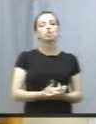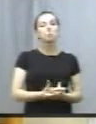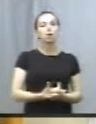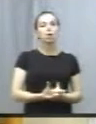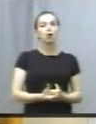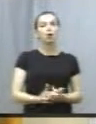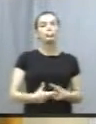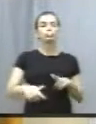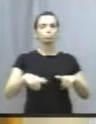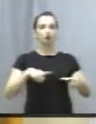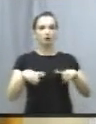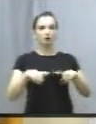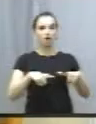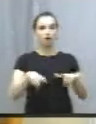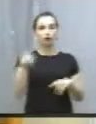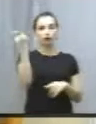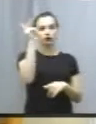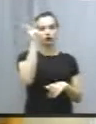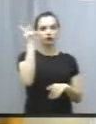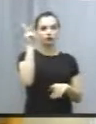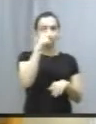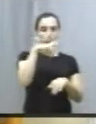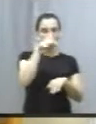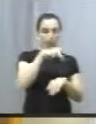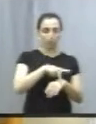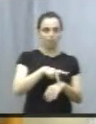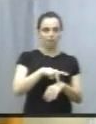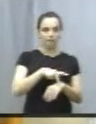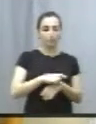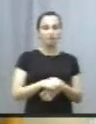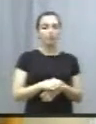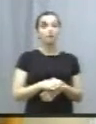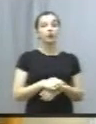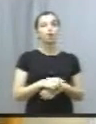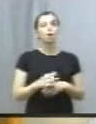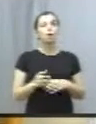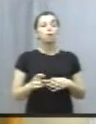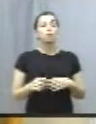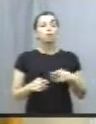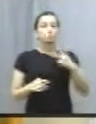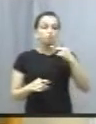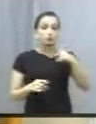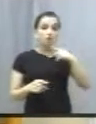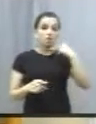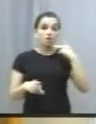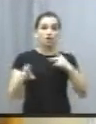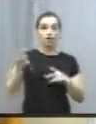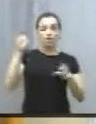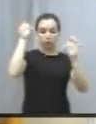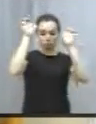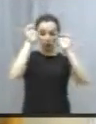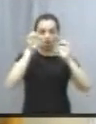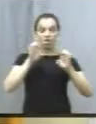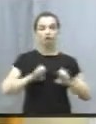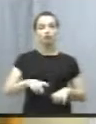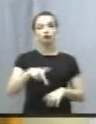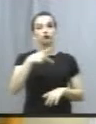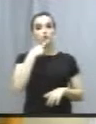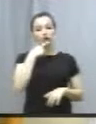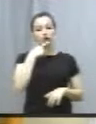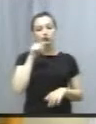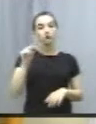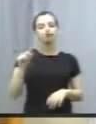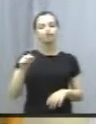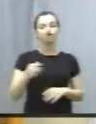dos trabalhadores desse país. Então, quando eu falo em ética na política, eu falo dessa forma.